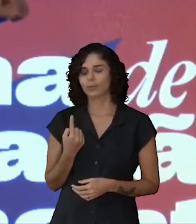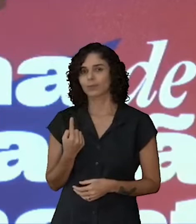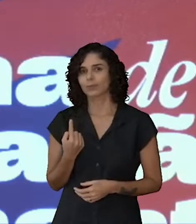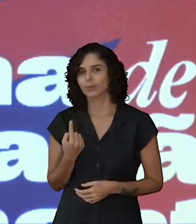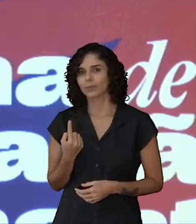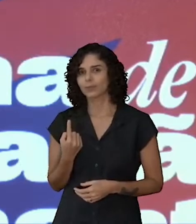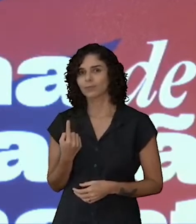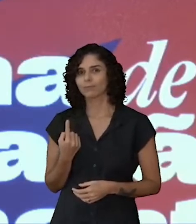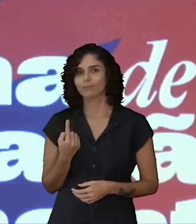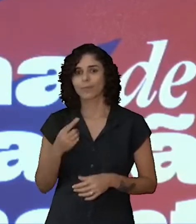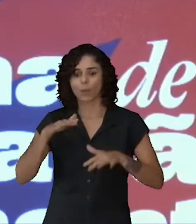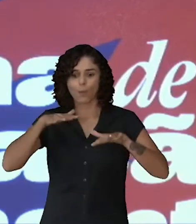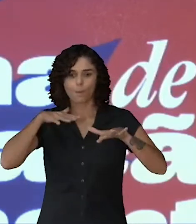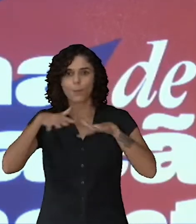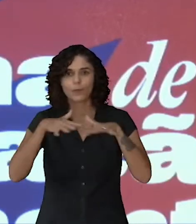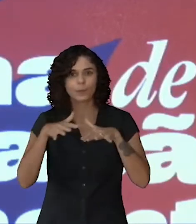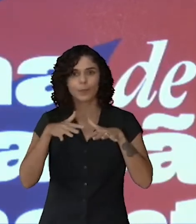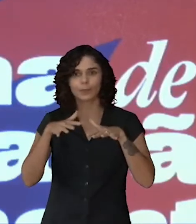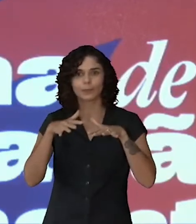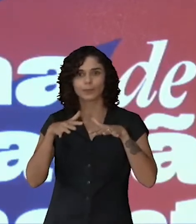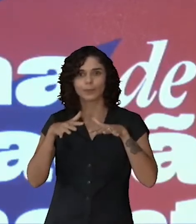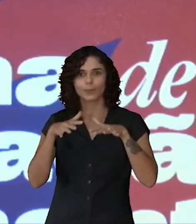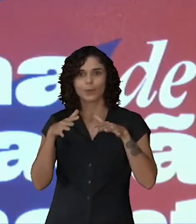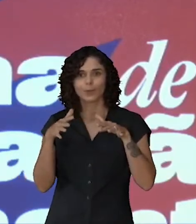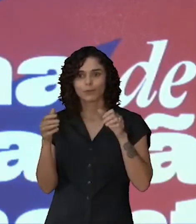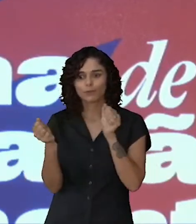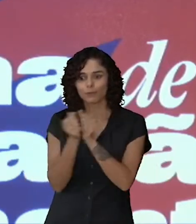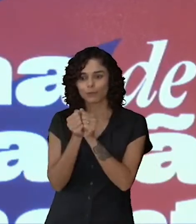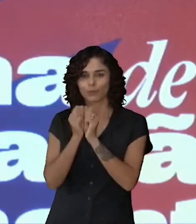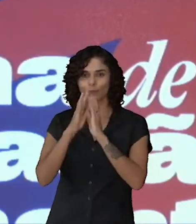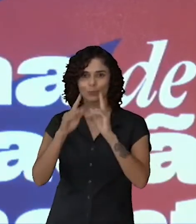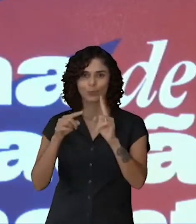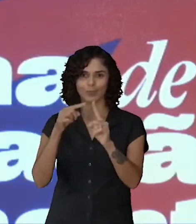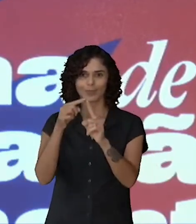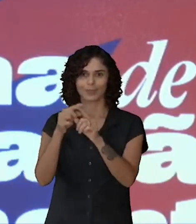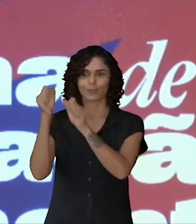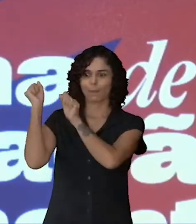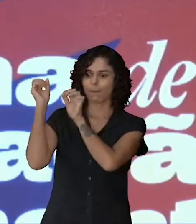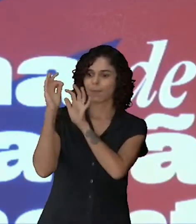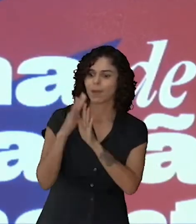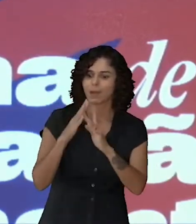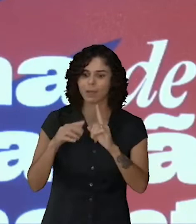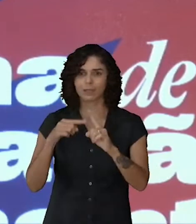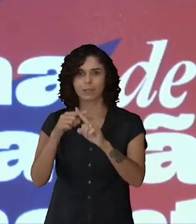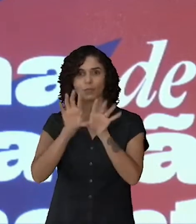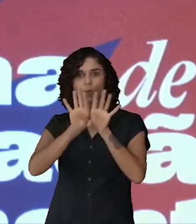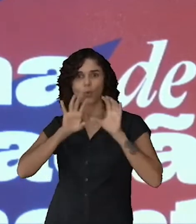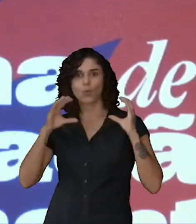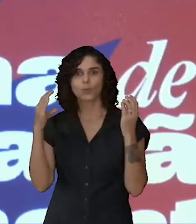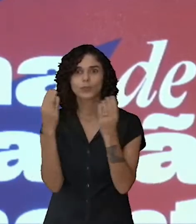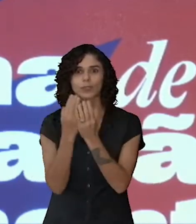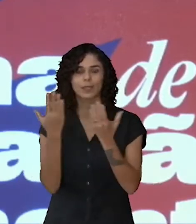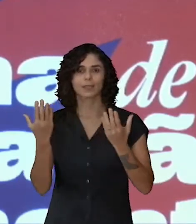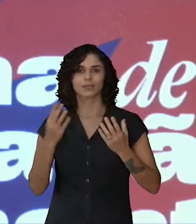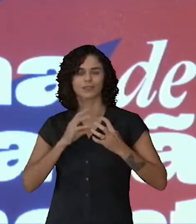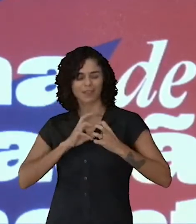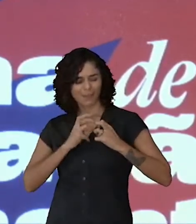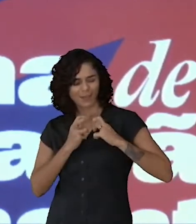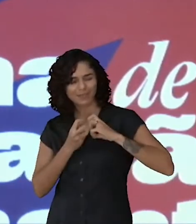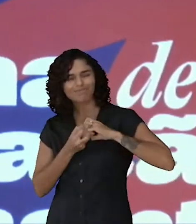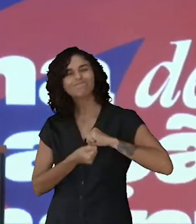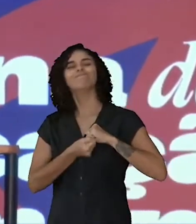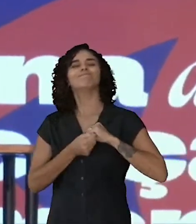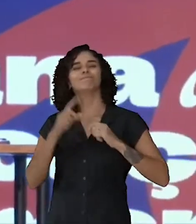É um movimento para a igreja, que Deus traz na igreja. O quebrantamento, a